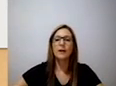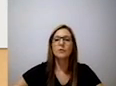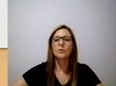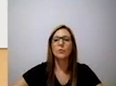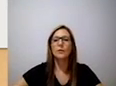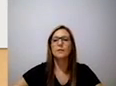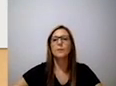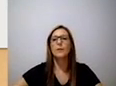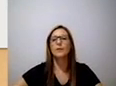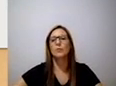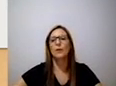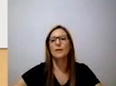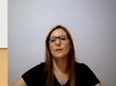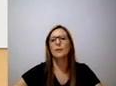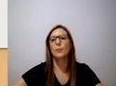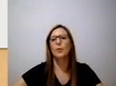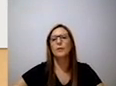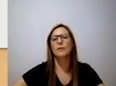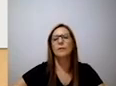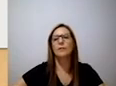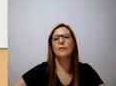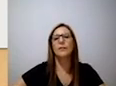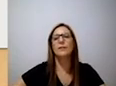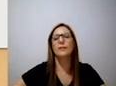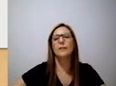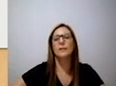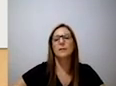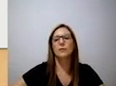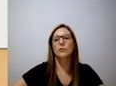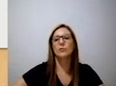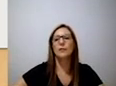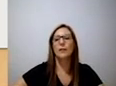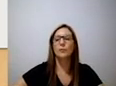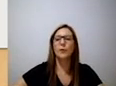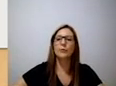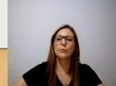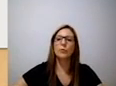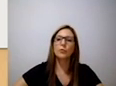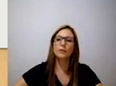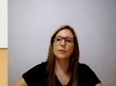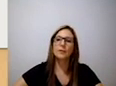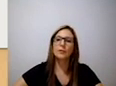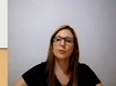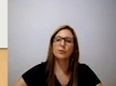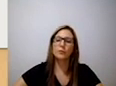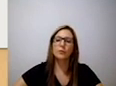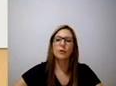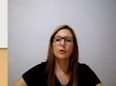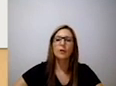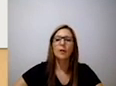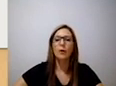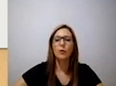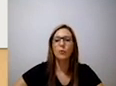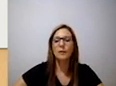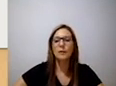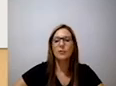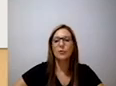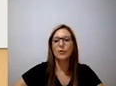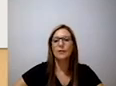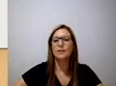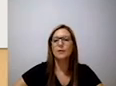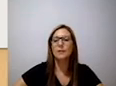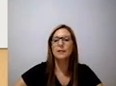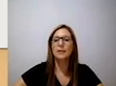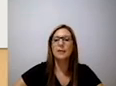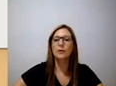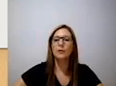Existem razões pessoais que podem interferir na decisão de usar um método contraceptivo. Algumas